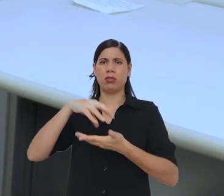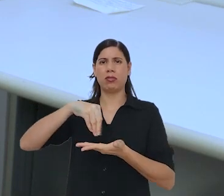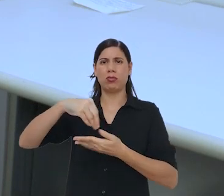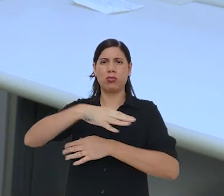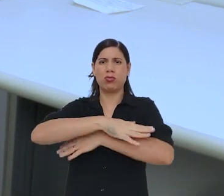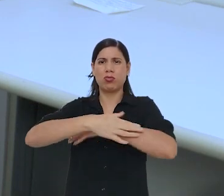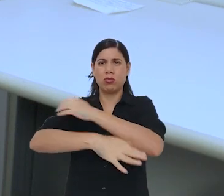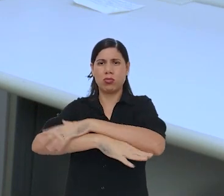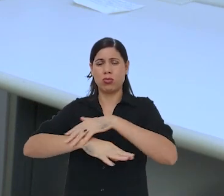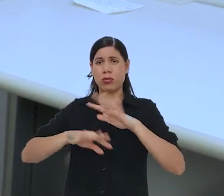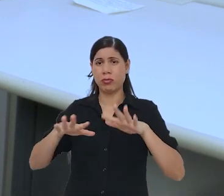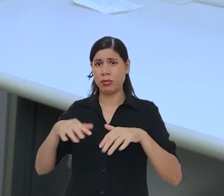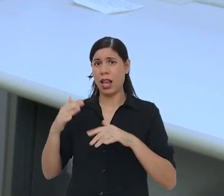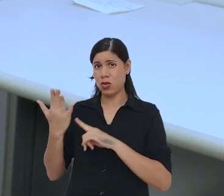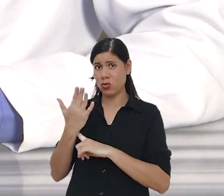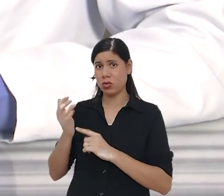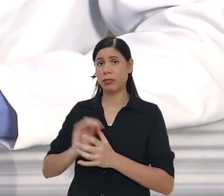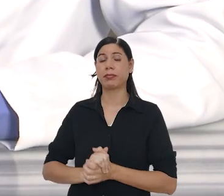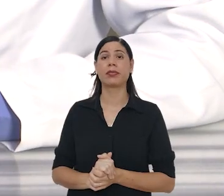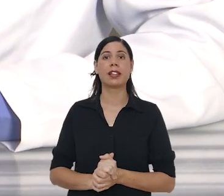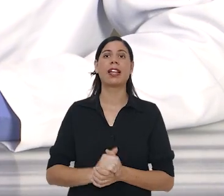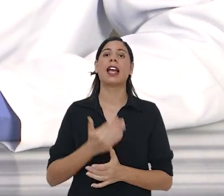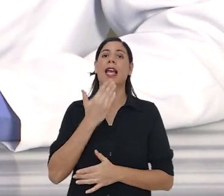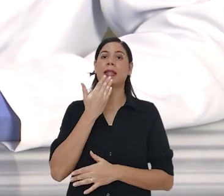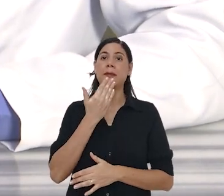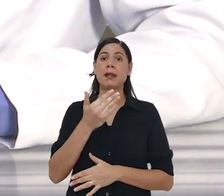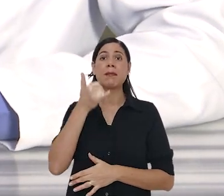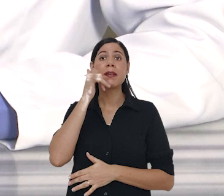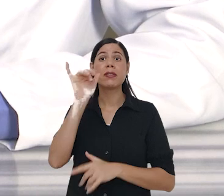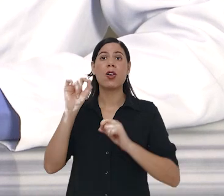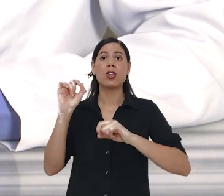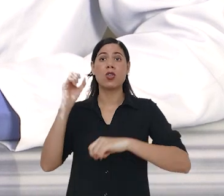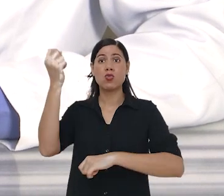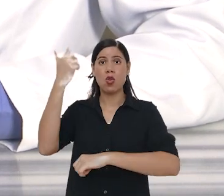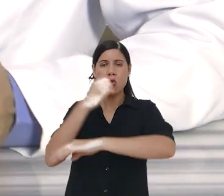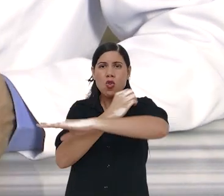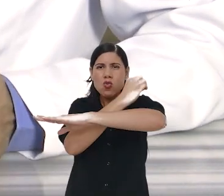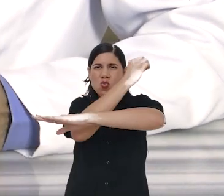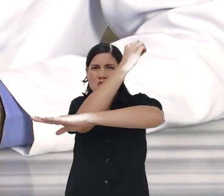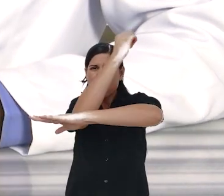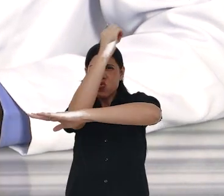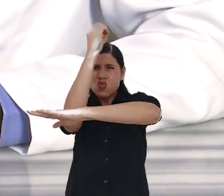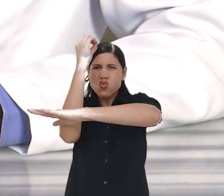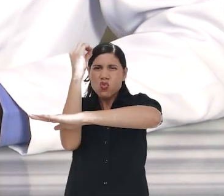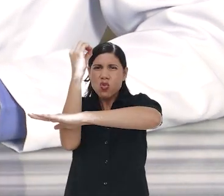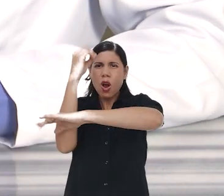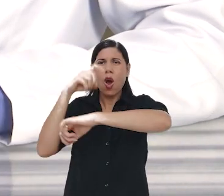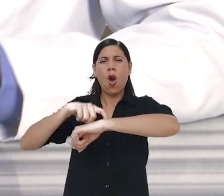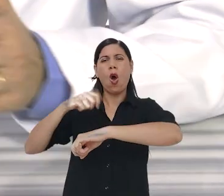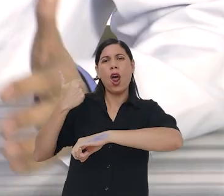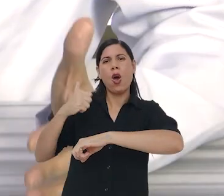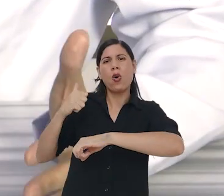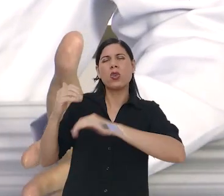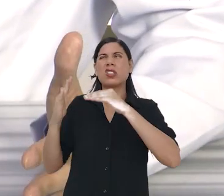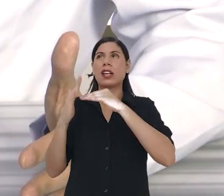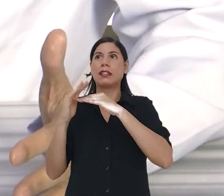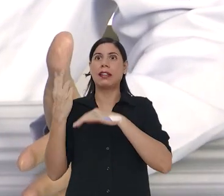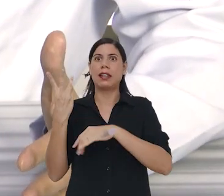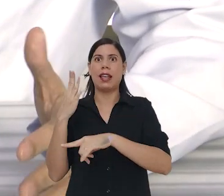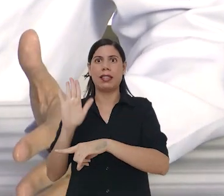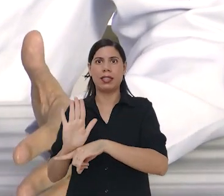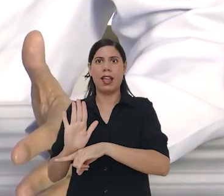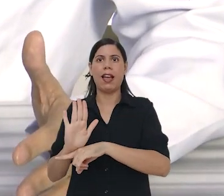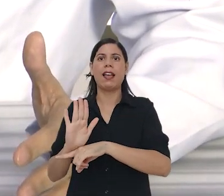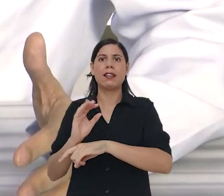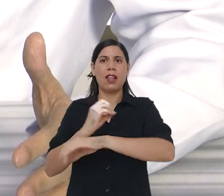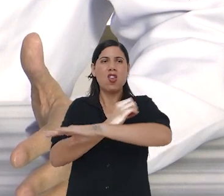são realmente eficazes? A gente pede sempre evitar o sol mais alto do dia, né? Aquele sol de 11 horas da manhã até 3, 4 horas da